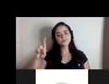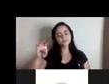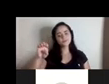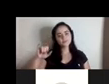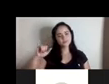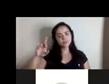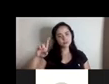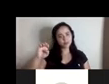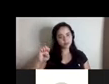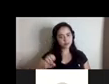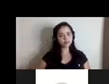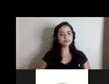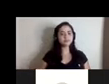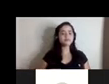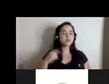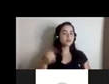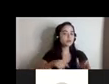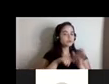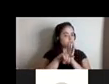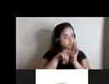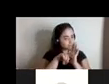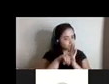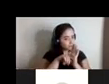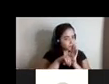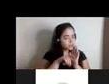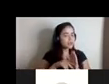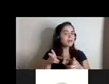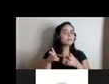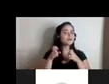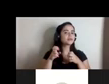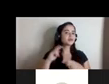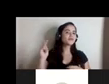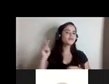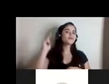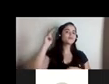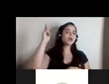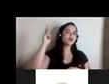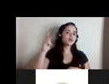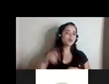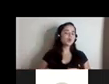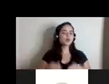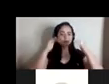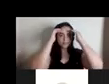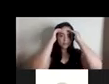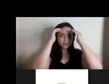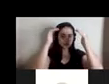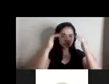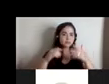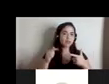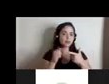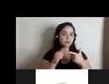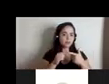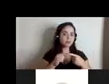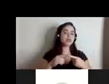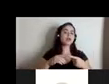nós vamos reconhecer esses valores: respeito ao sujeito, à identidade, respeito